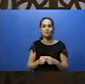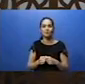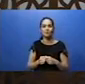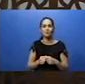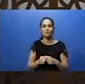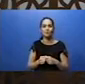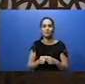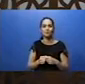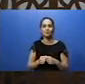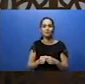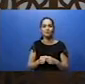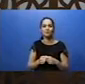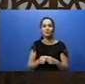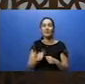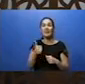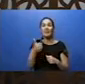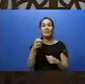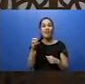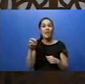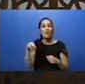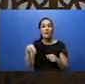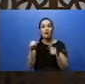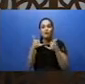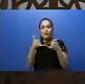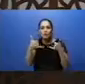Então, dá 10 metros de fio.